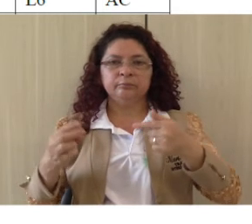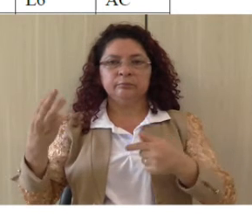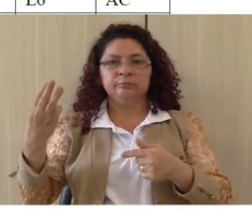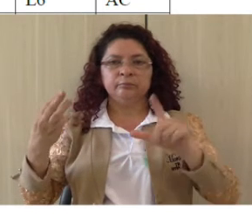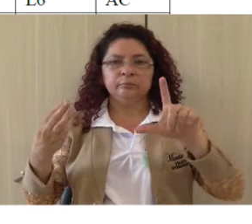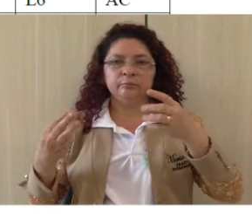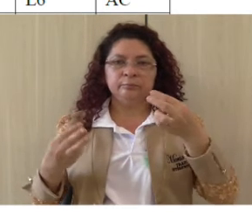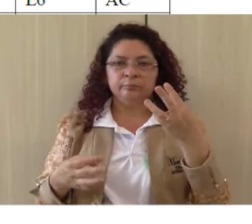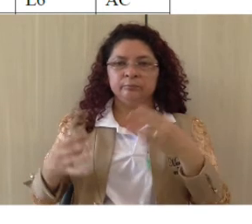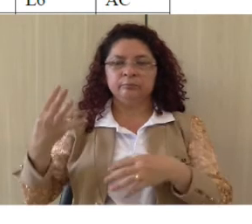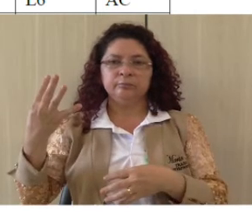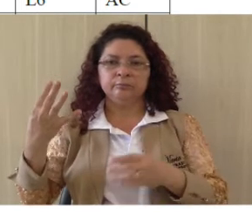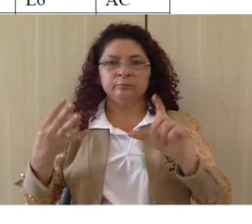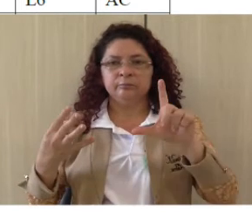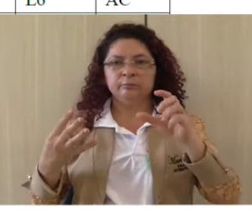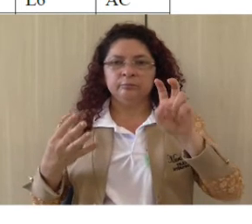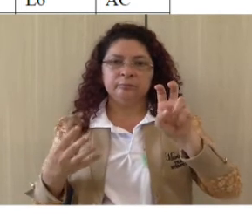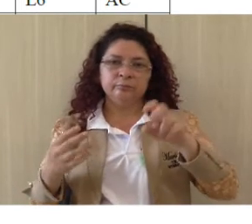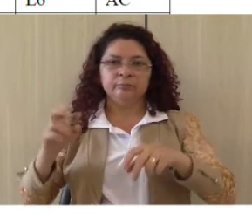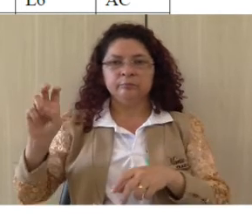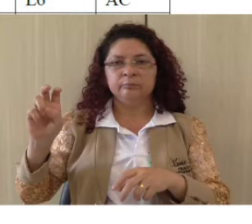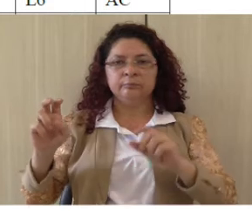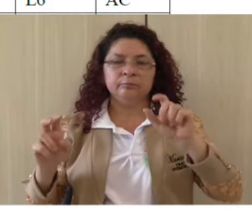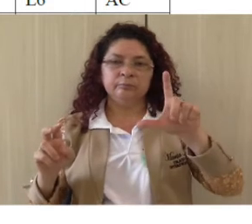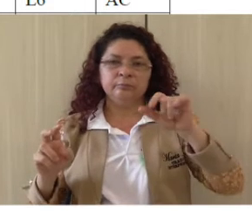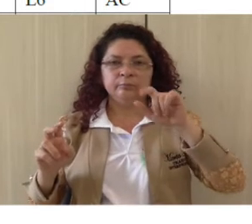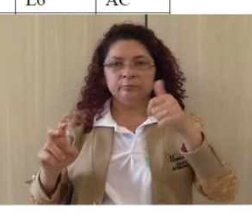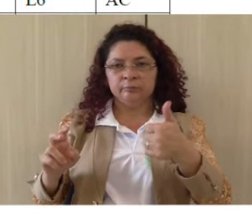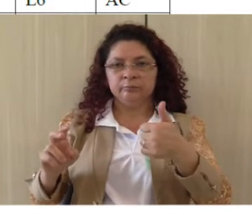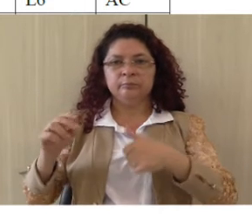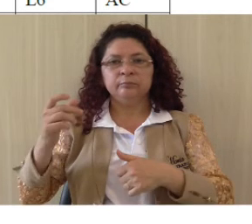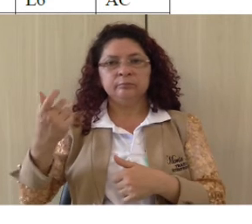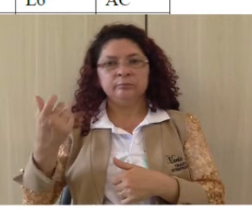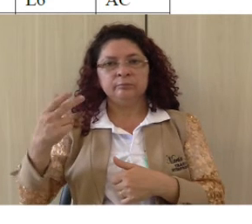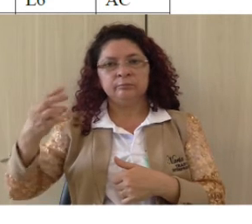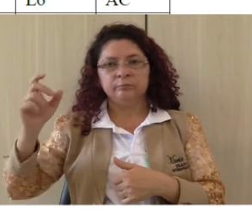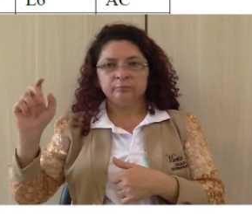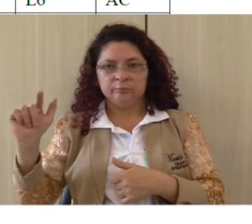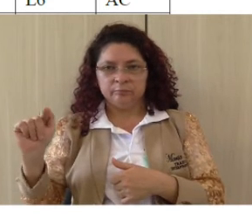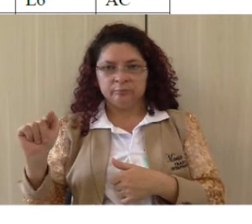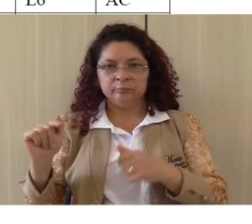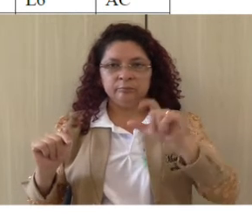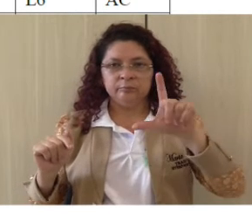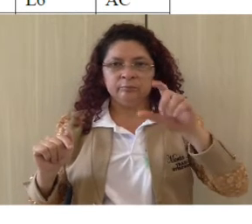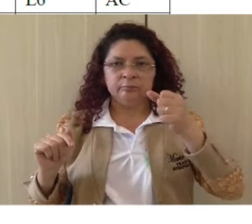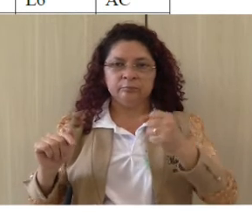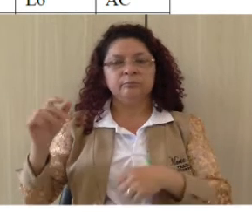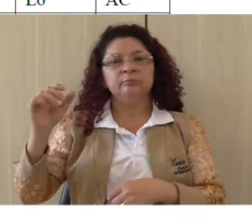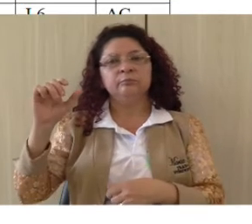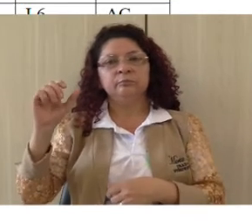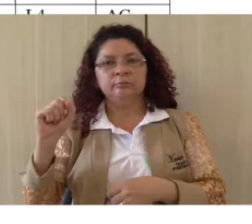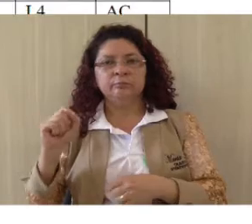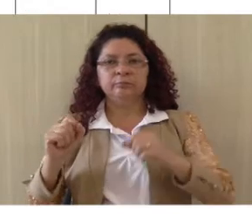terceiro L3, quarto L5, quinto L1, sexto L6, sétimo L2 e oitavo AC.